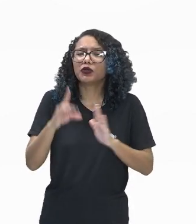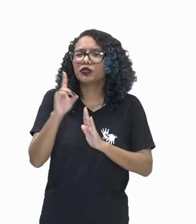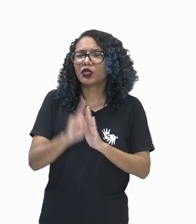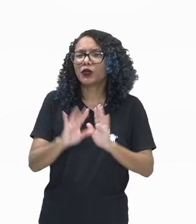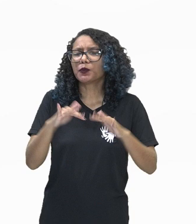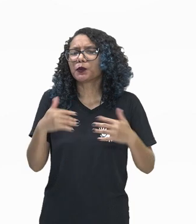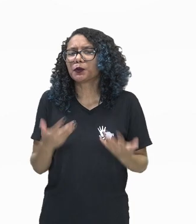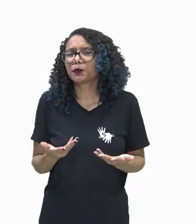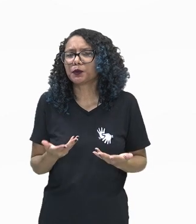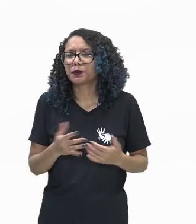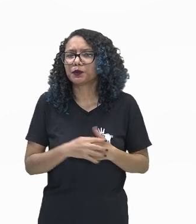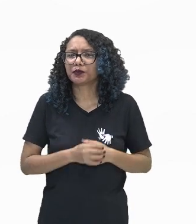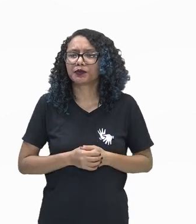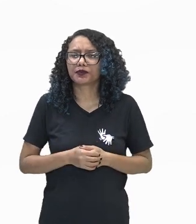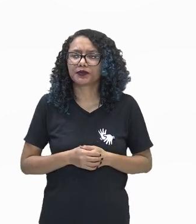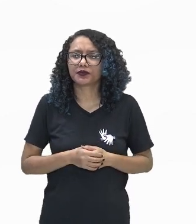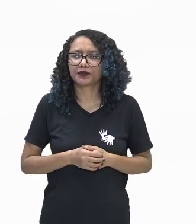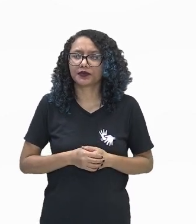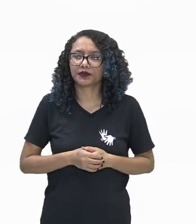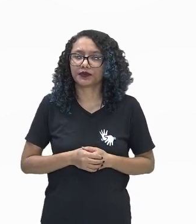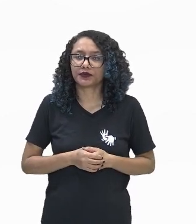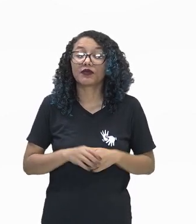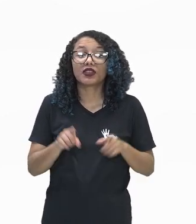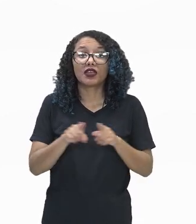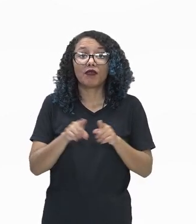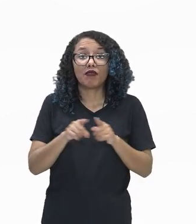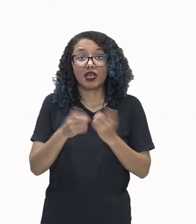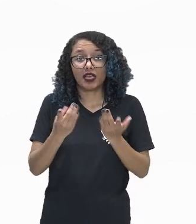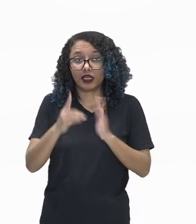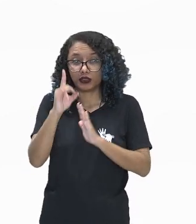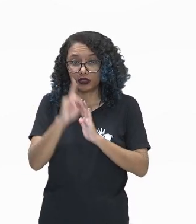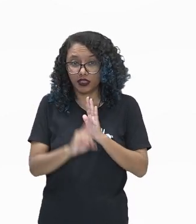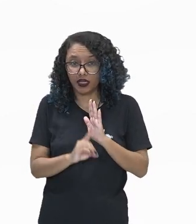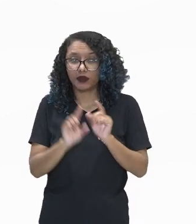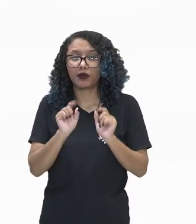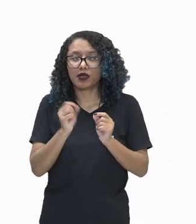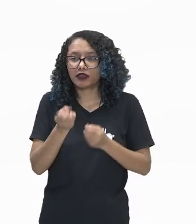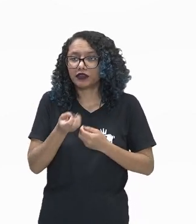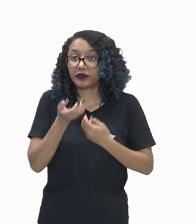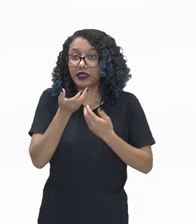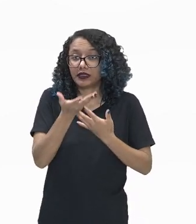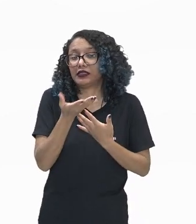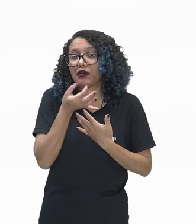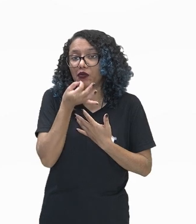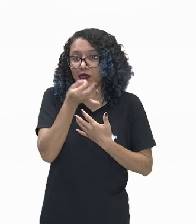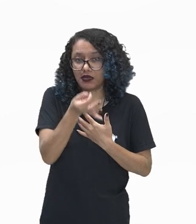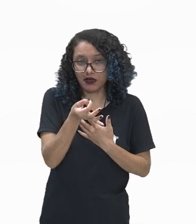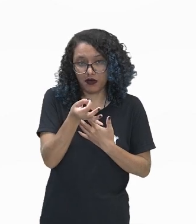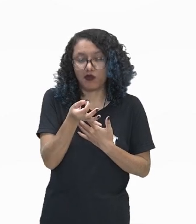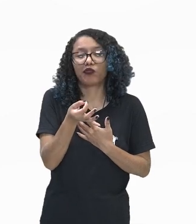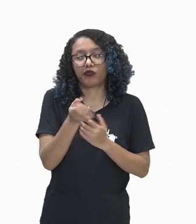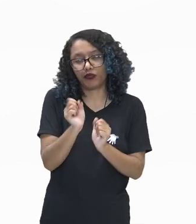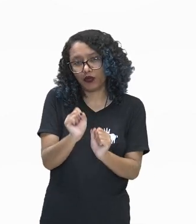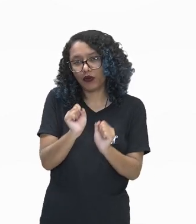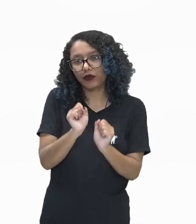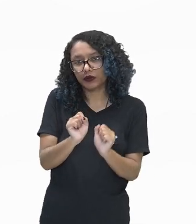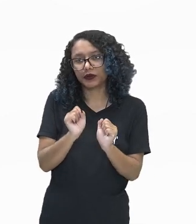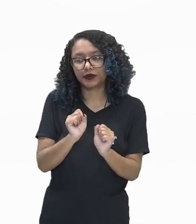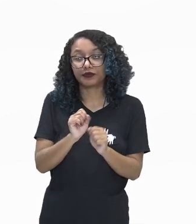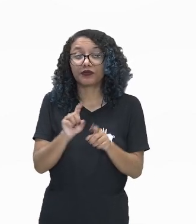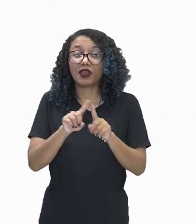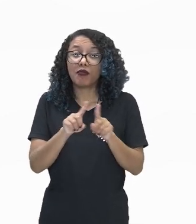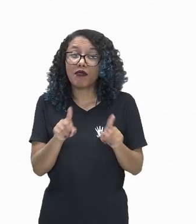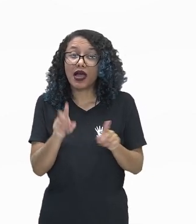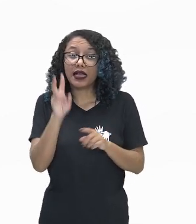Ele também tem direito à opinião. Então, todo ser humano pode dar sua opinião. Lembrando